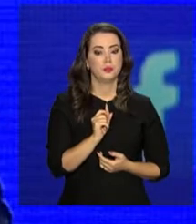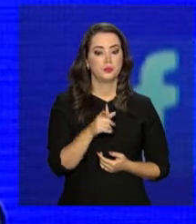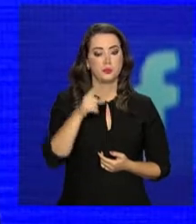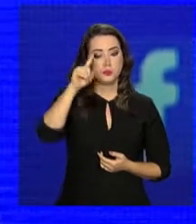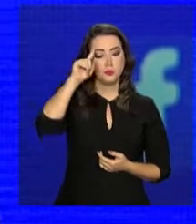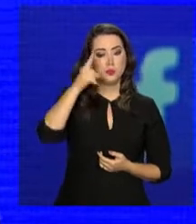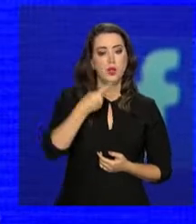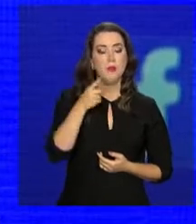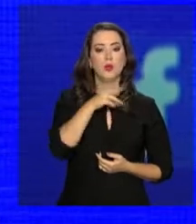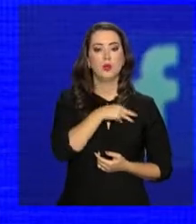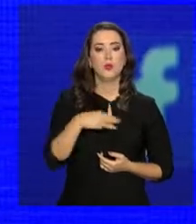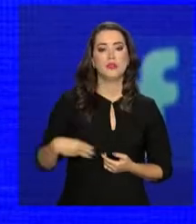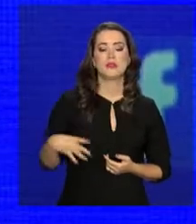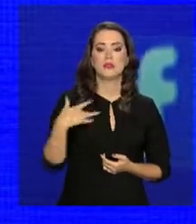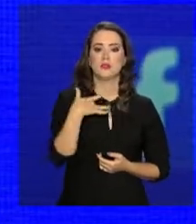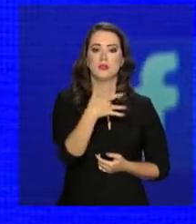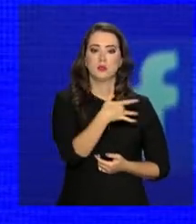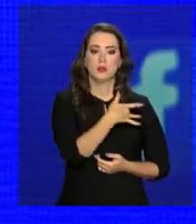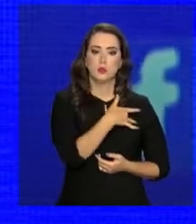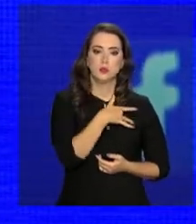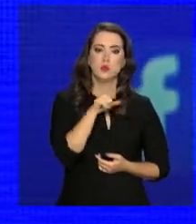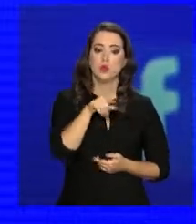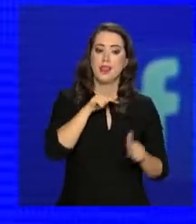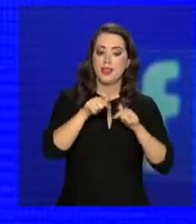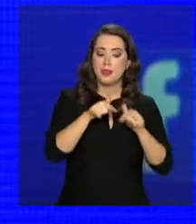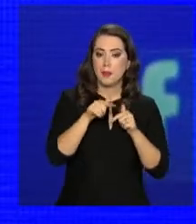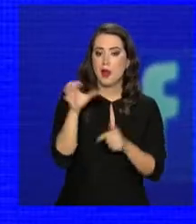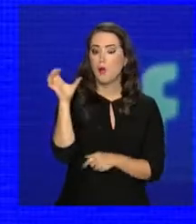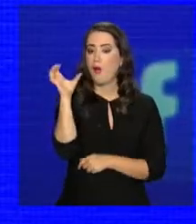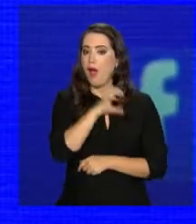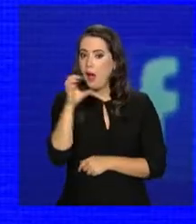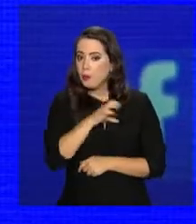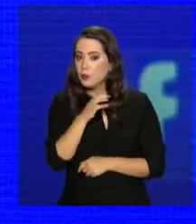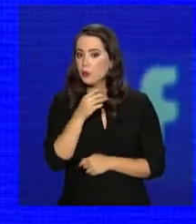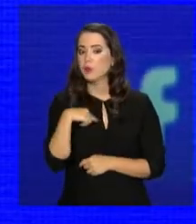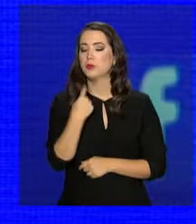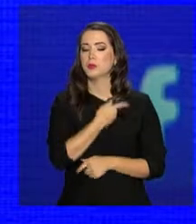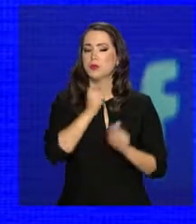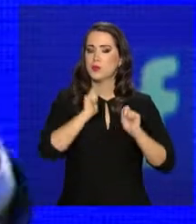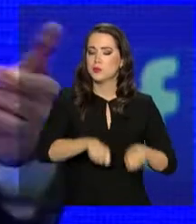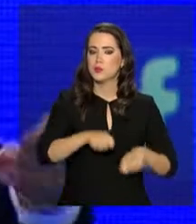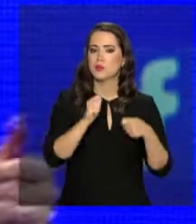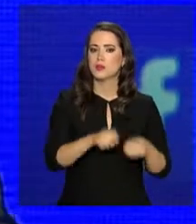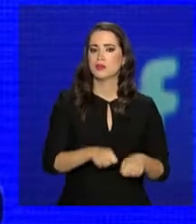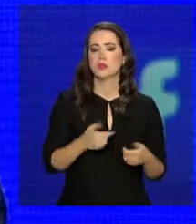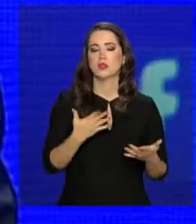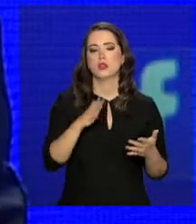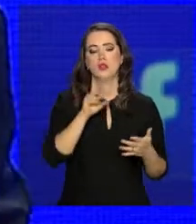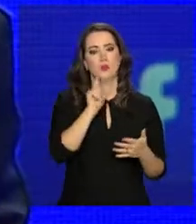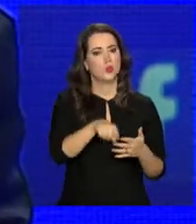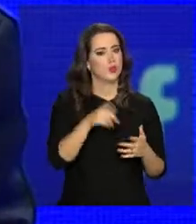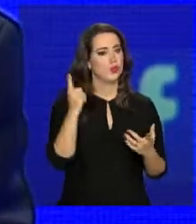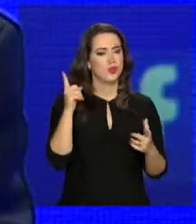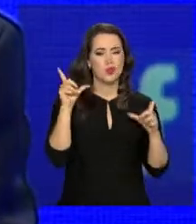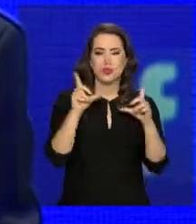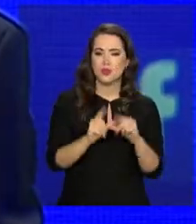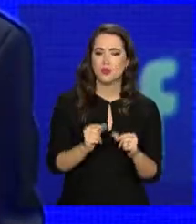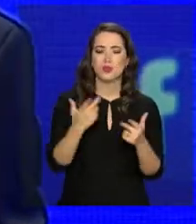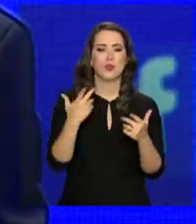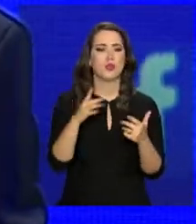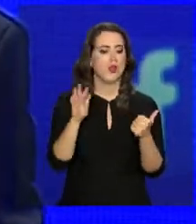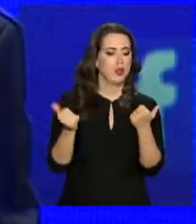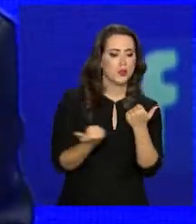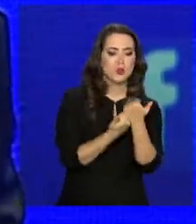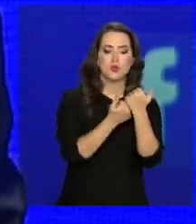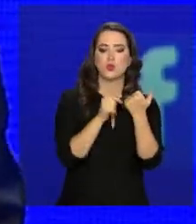determinou o ministério da saúde ações para que nós possamos suprir a ausência dos médicos